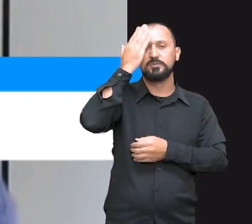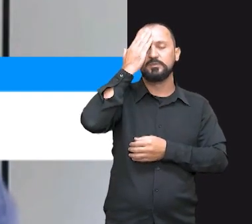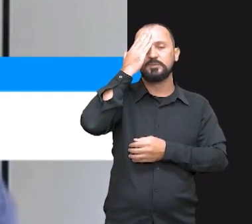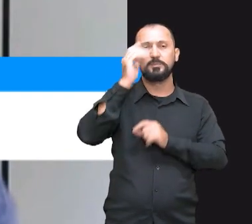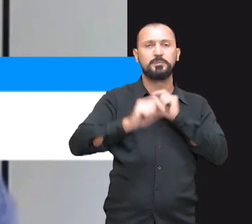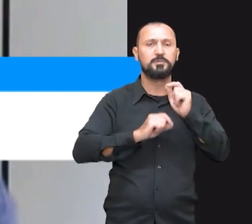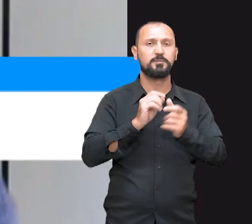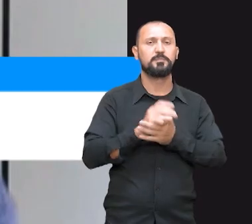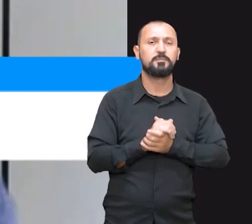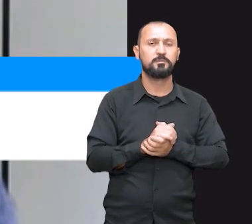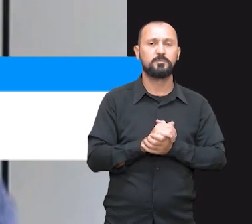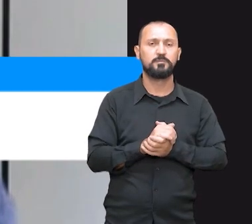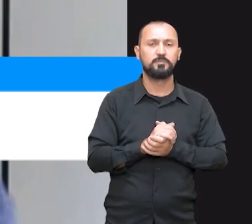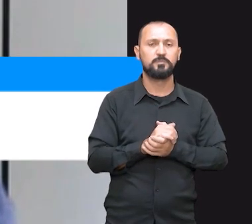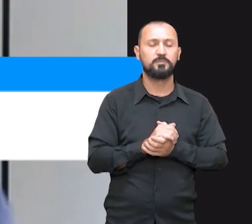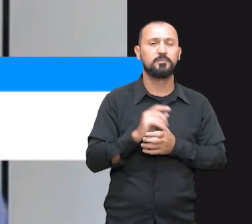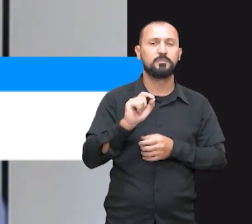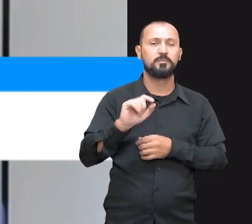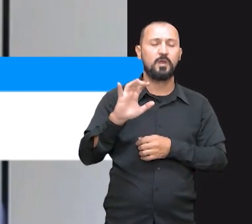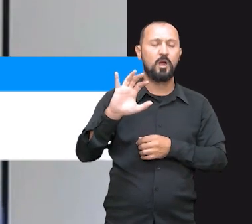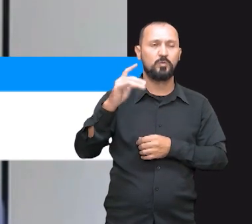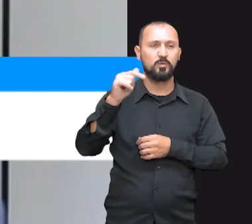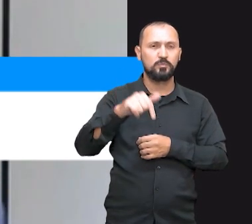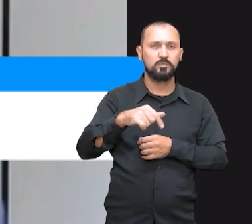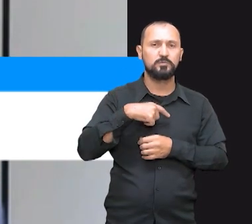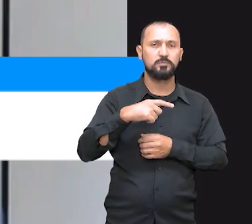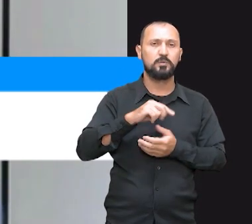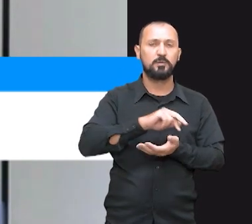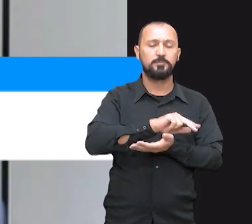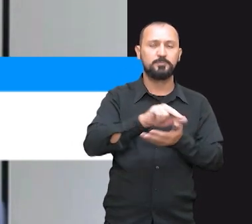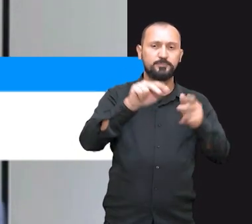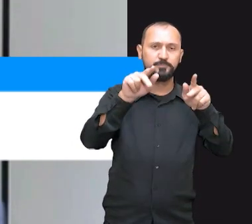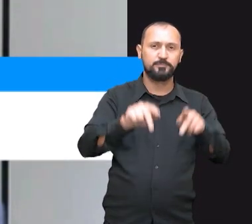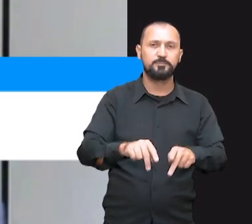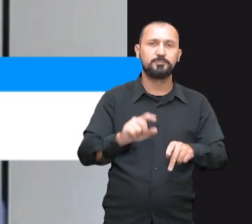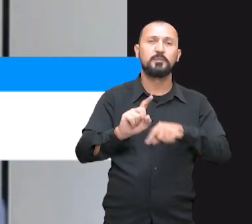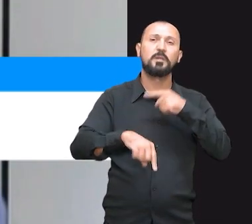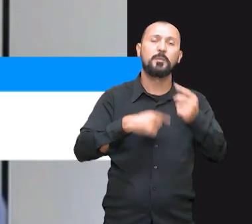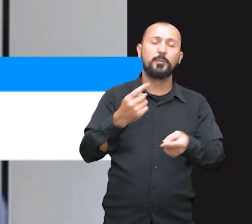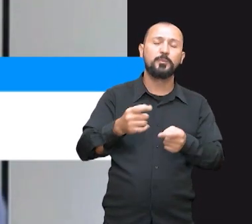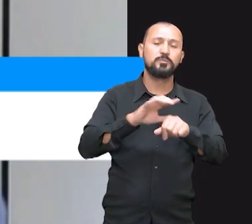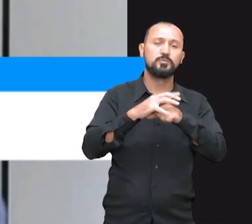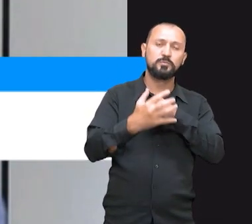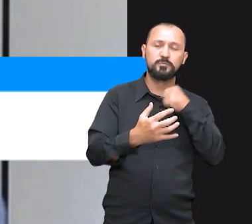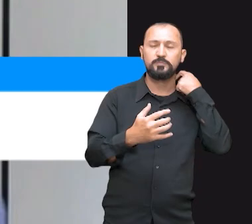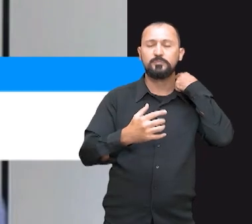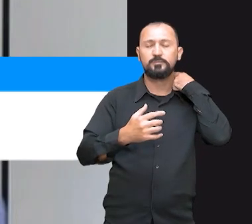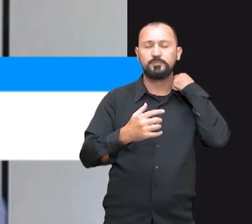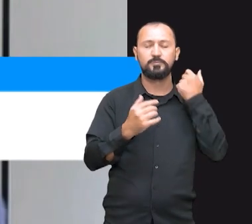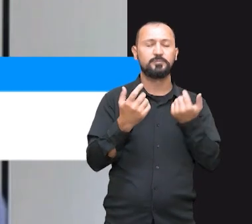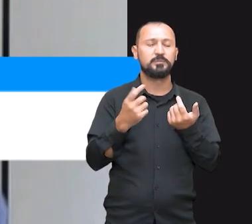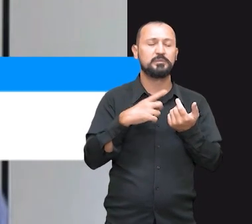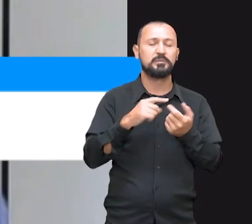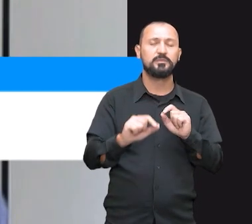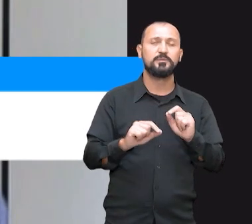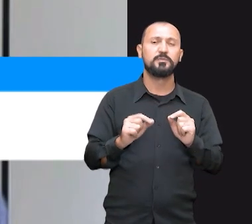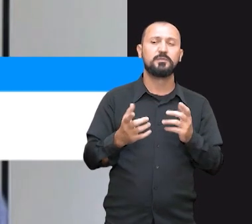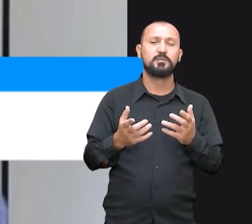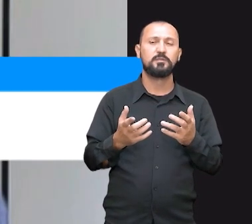sabemos muito bem o que aconteceu com muitas pessoas no pós-Covid, tanto em